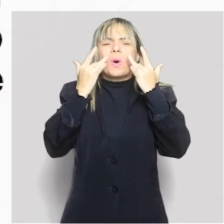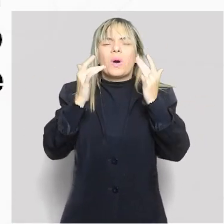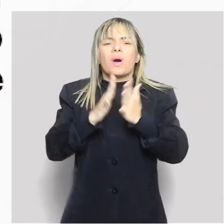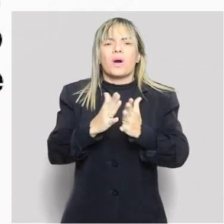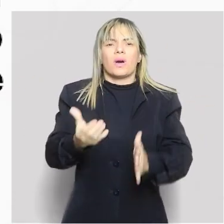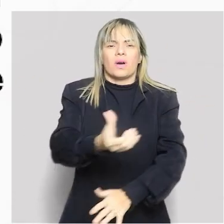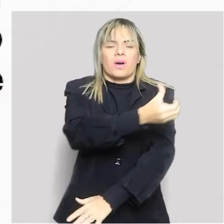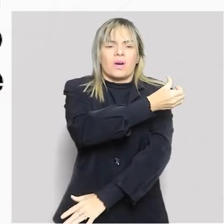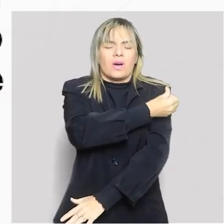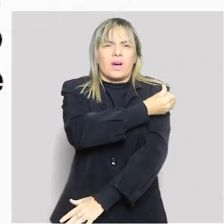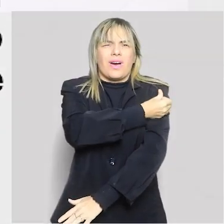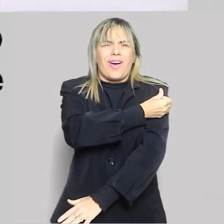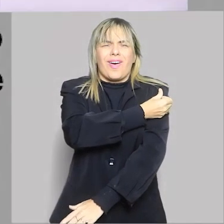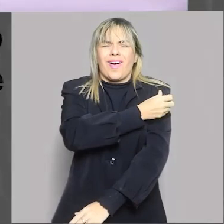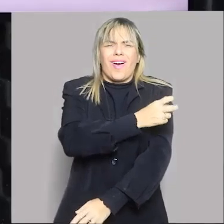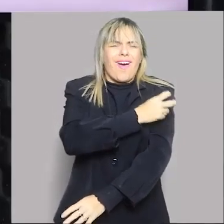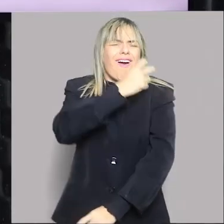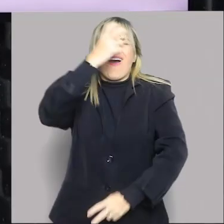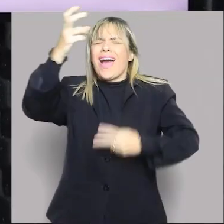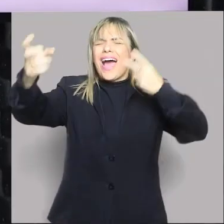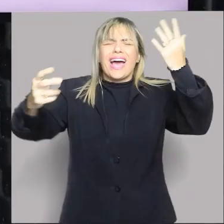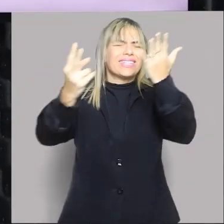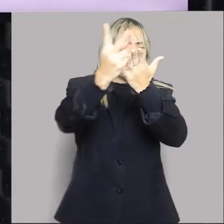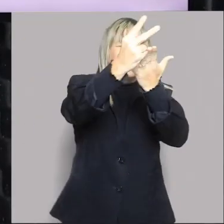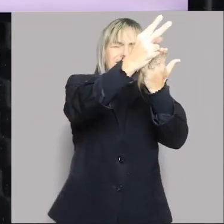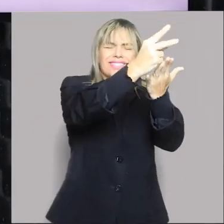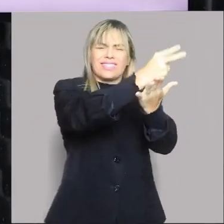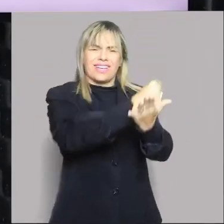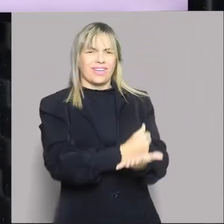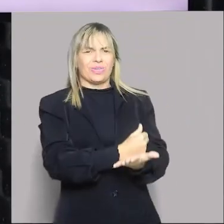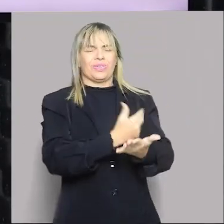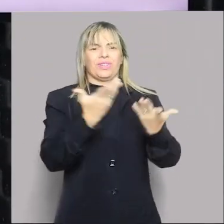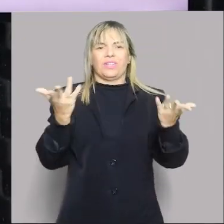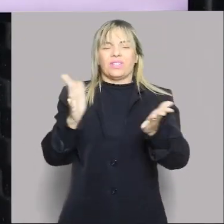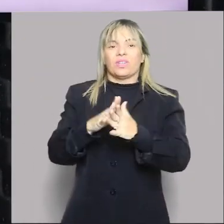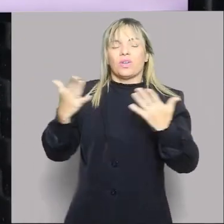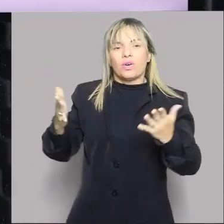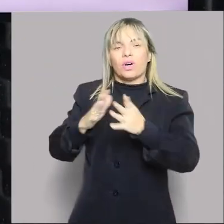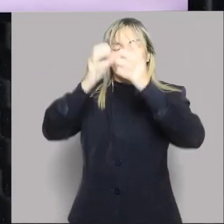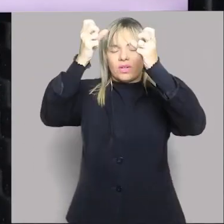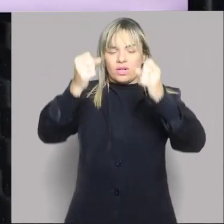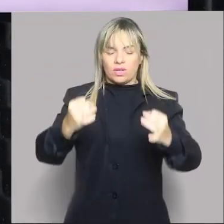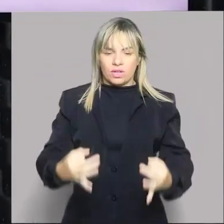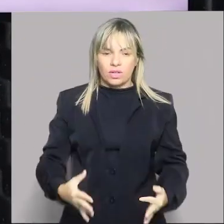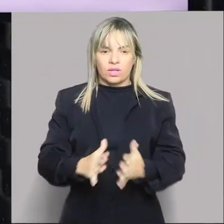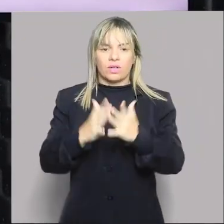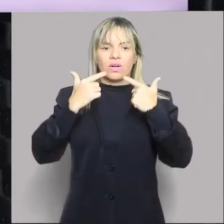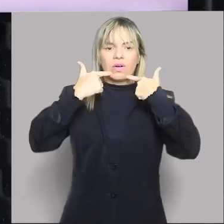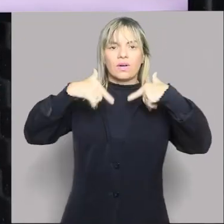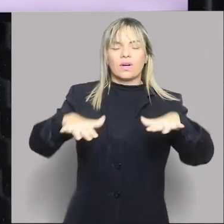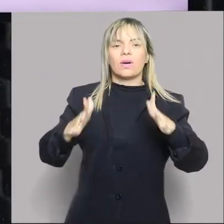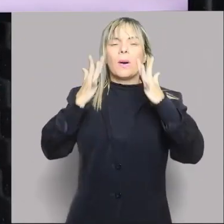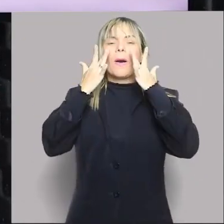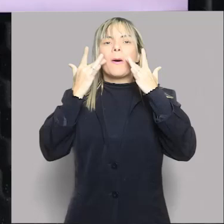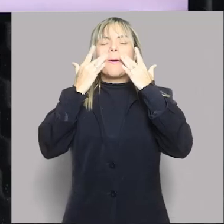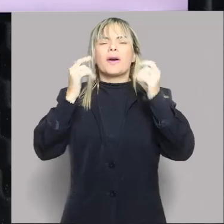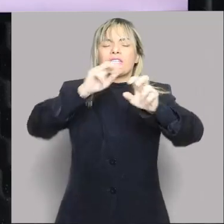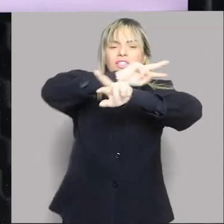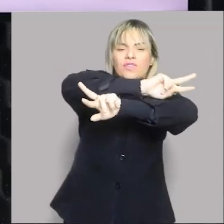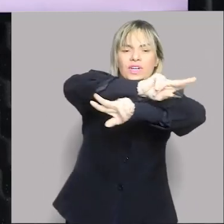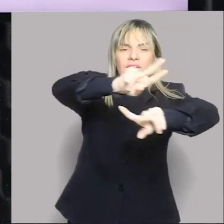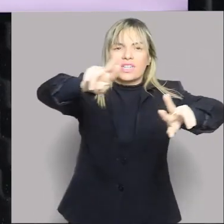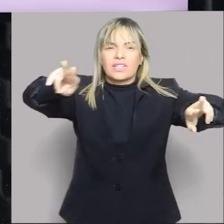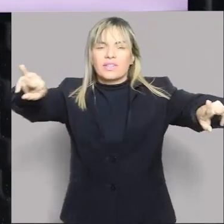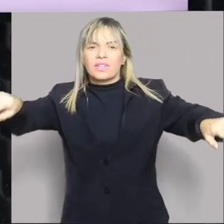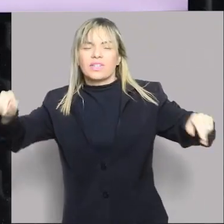sexto ano, eles vão gritar, é desenho! Só tem um detalhe, quando a gente fala de linguagens artísticas, a gente fala das